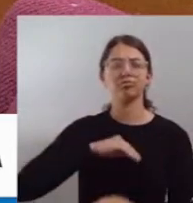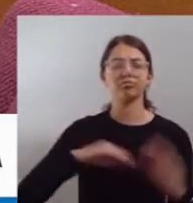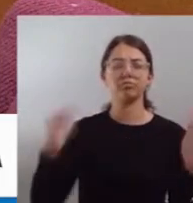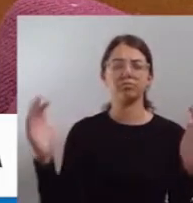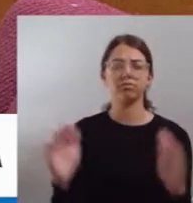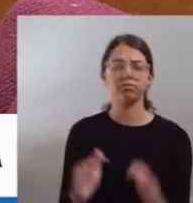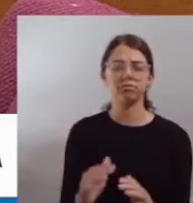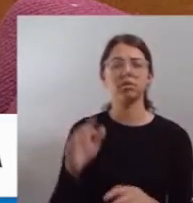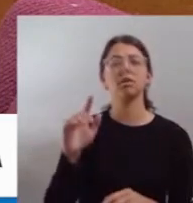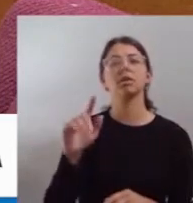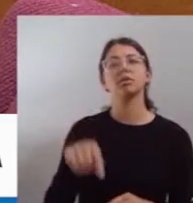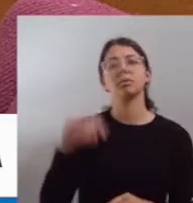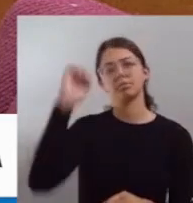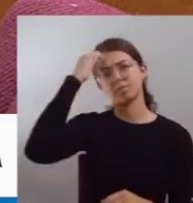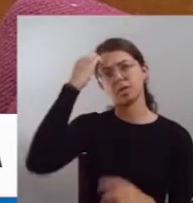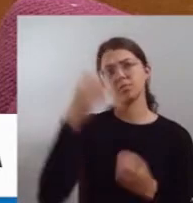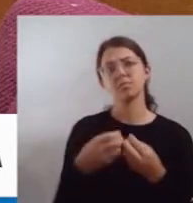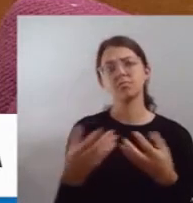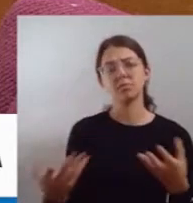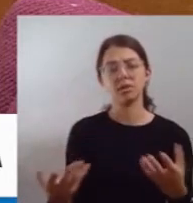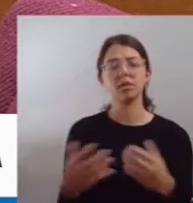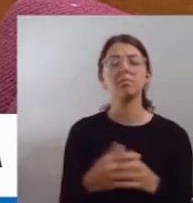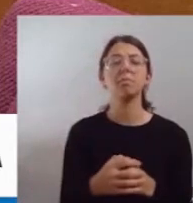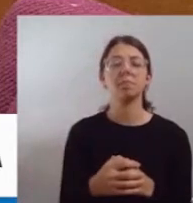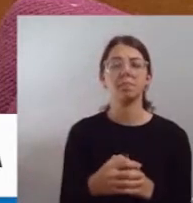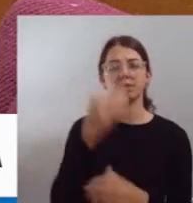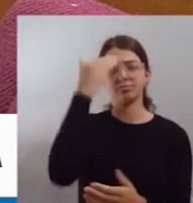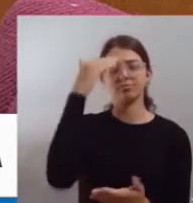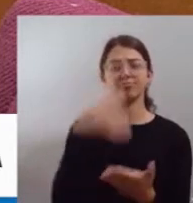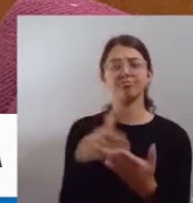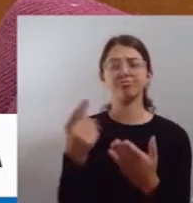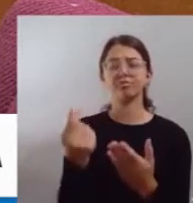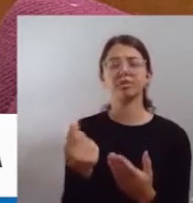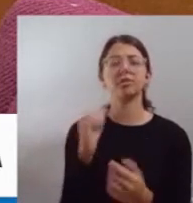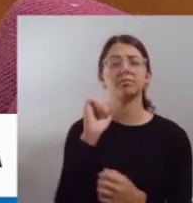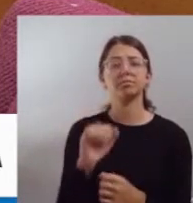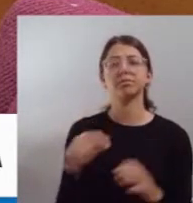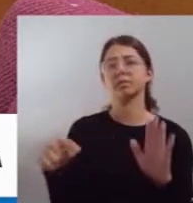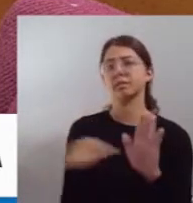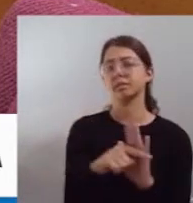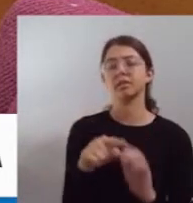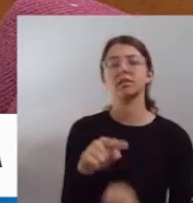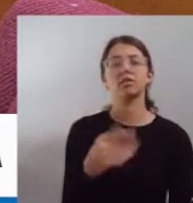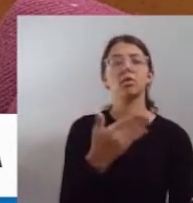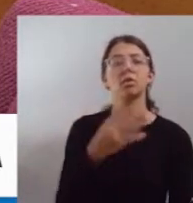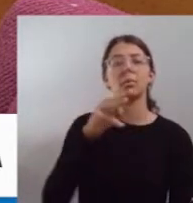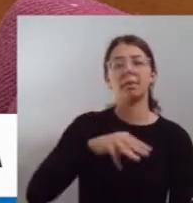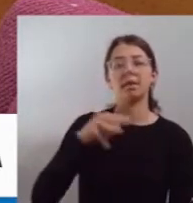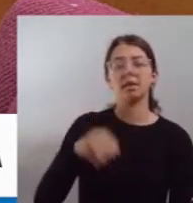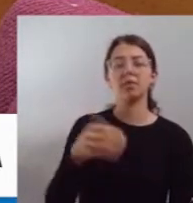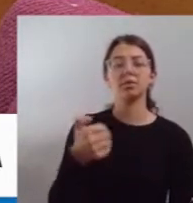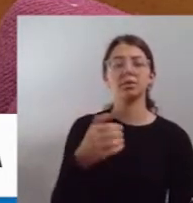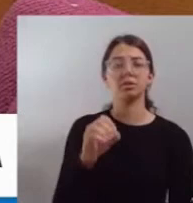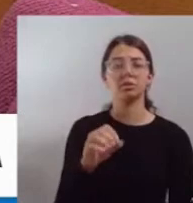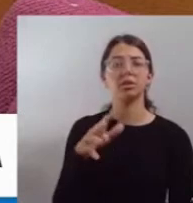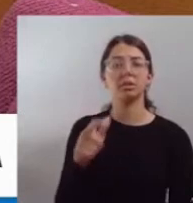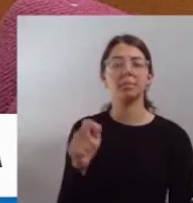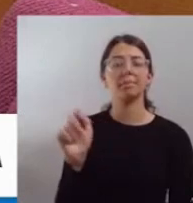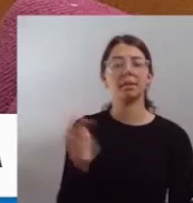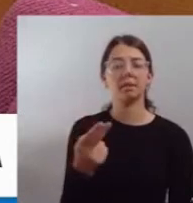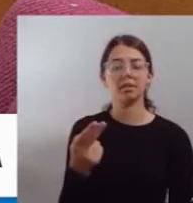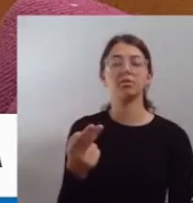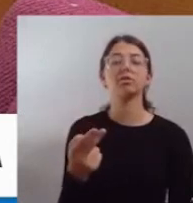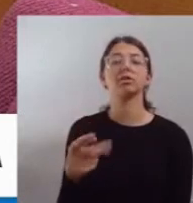registados. Os resultados líquidos foram negativos na ordem dos 1 milhão e 50 mil euros, representando quase 50%